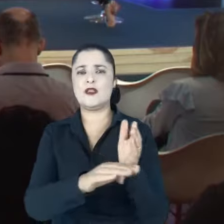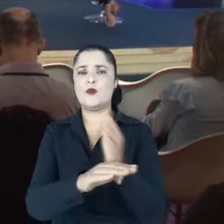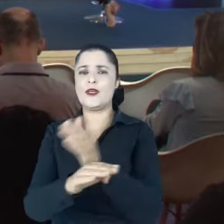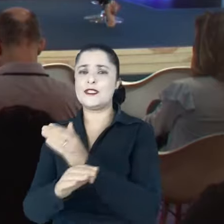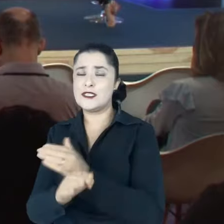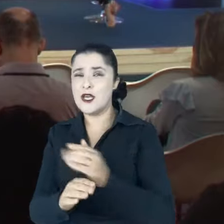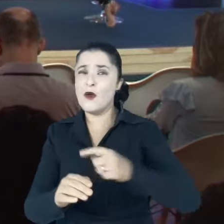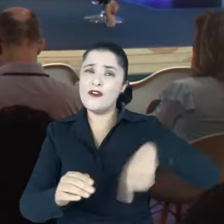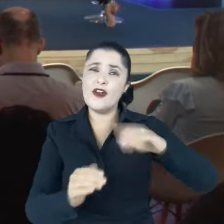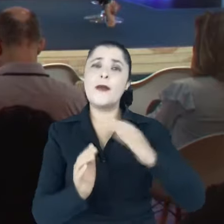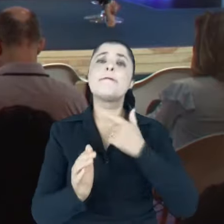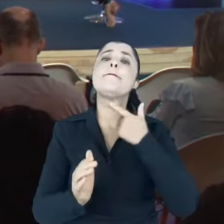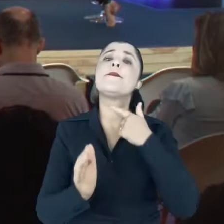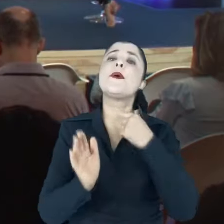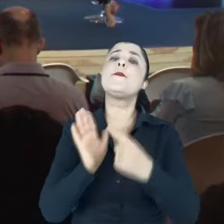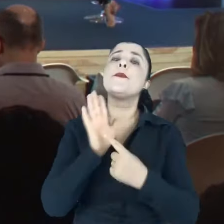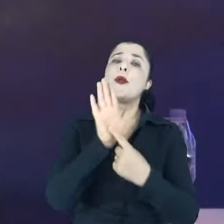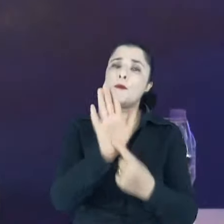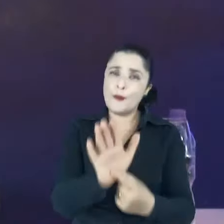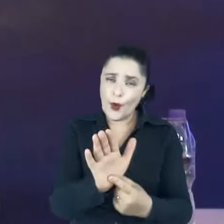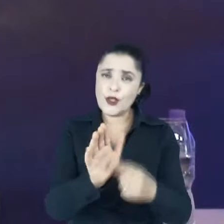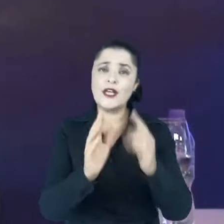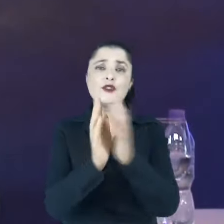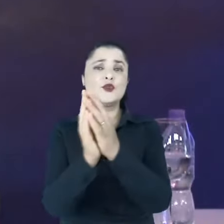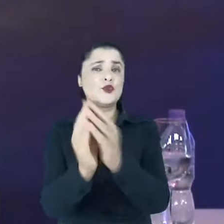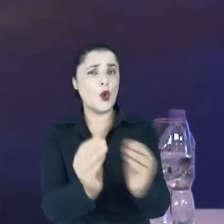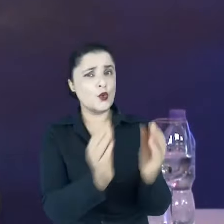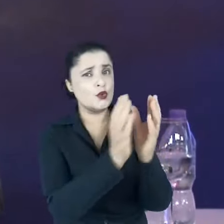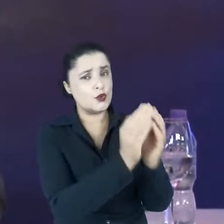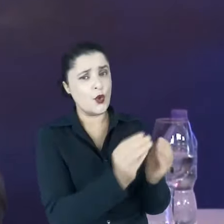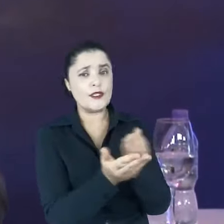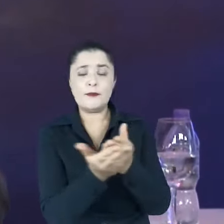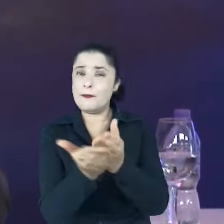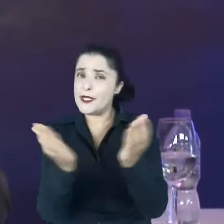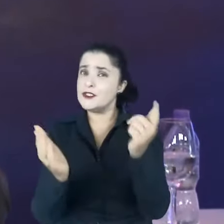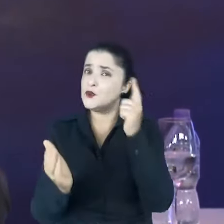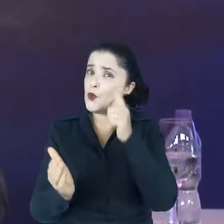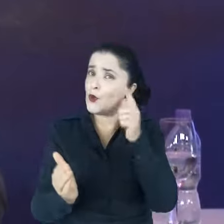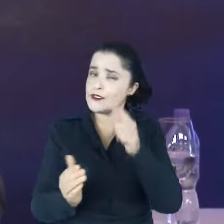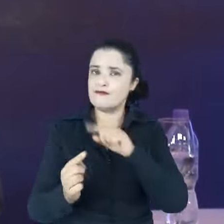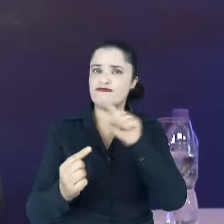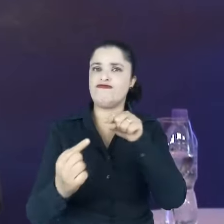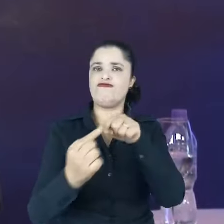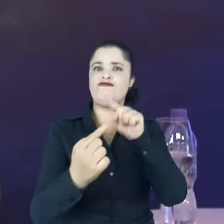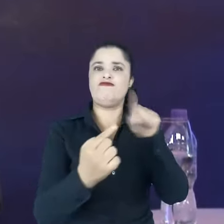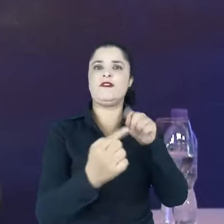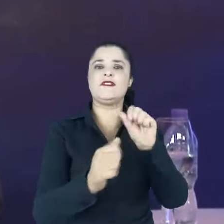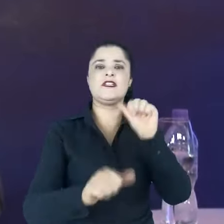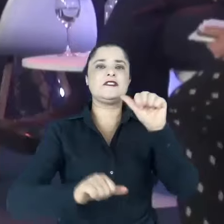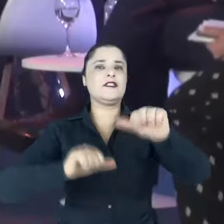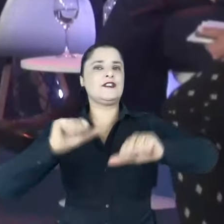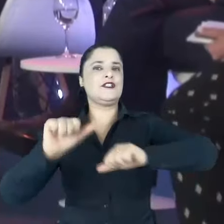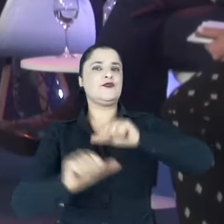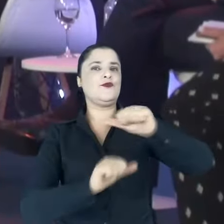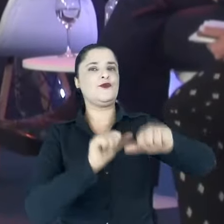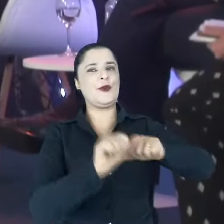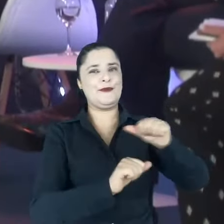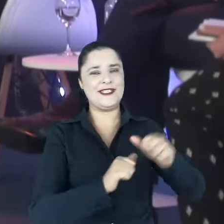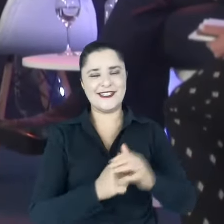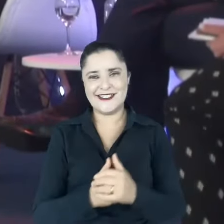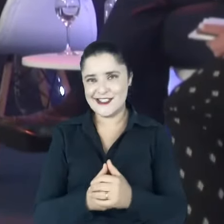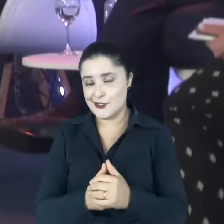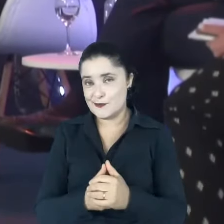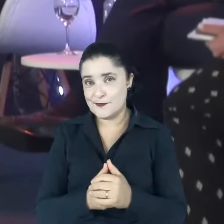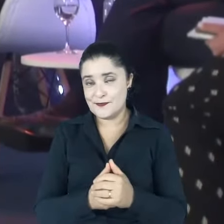vão viabilizar as soluções aí para que a gente consiga fazer essa transformação. E se, do ponto